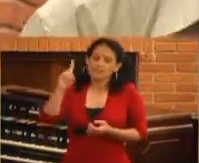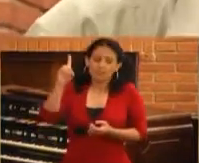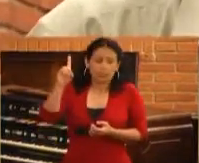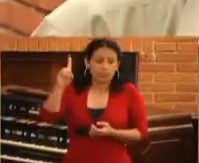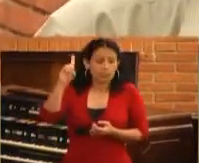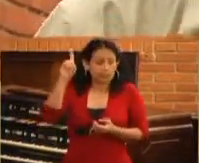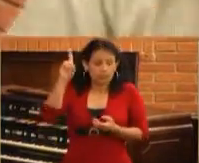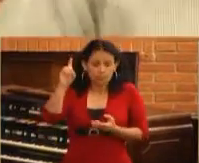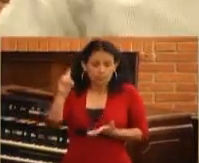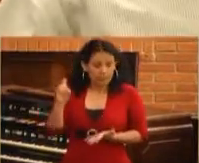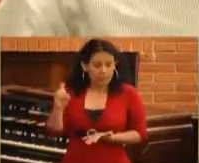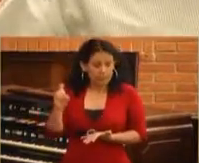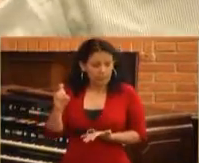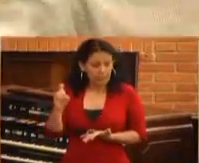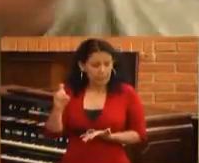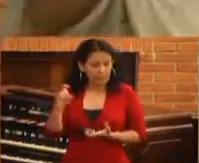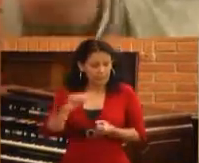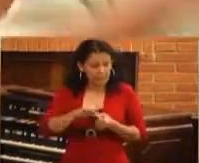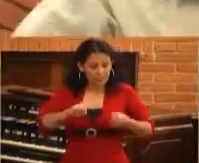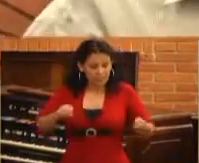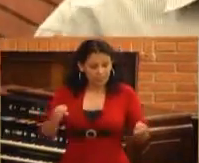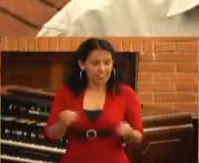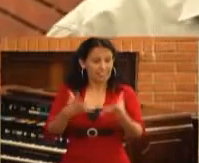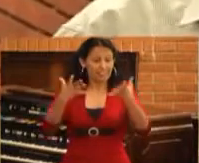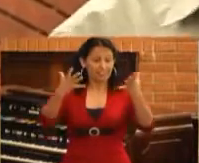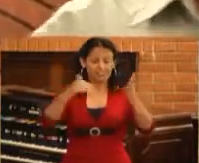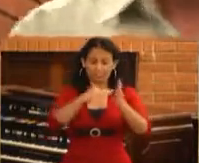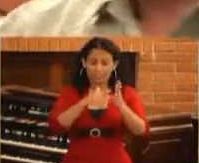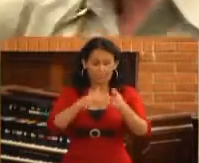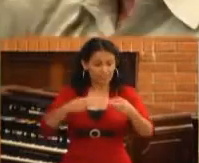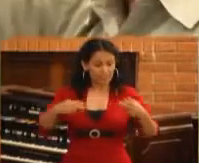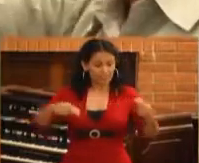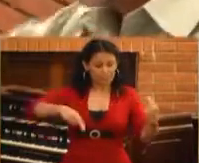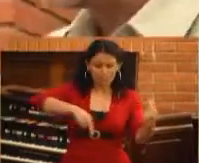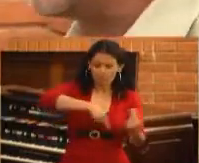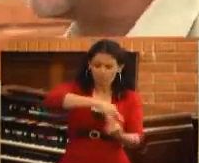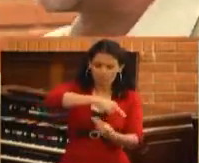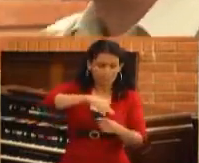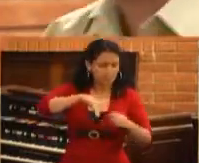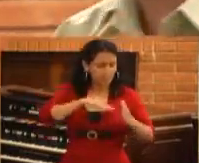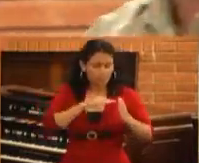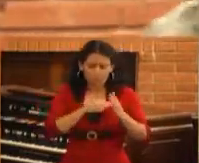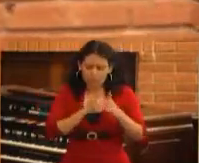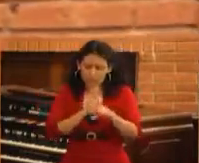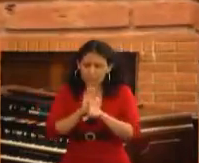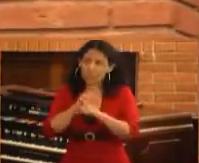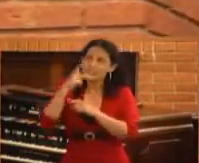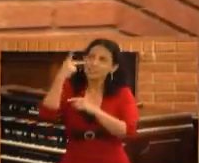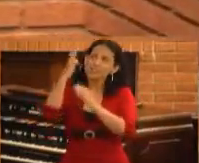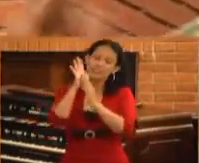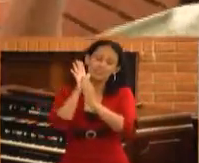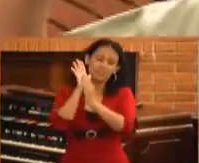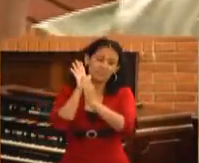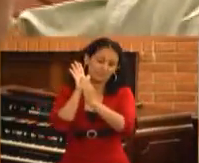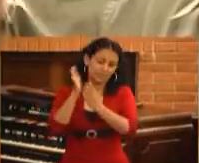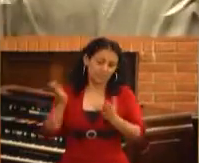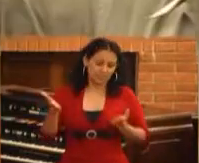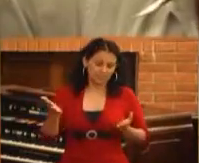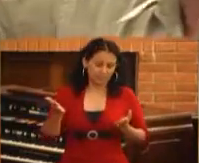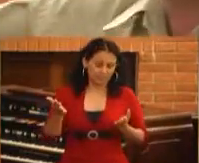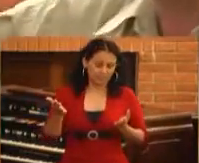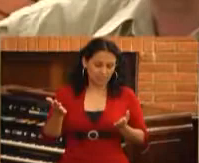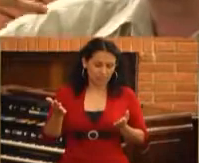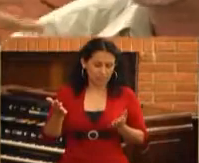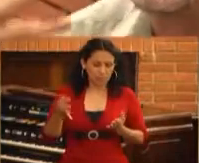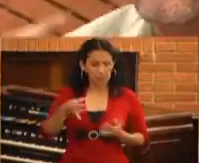Tu és o Criador do universo. Todas as leis estão nas Tuas mãos. E